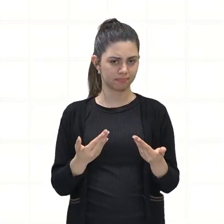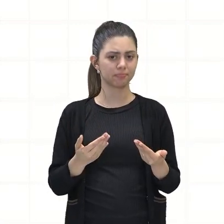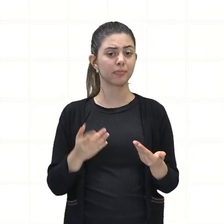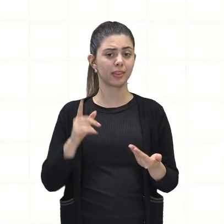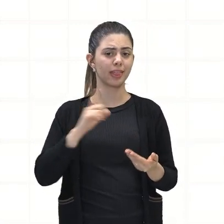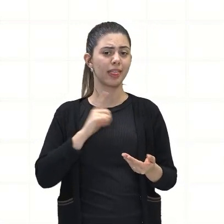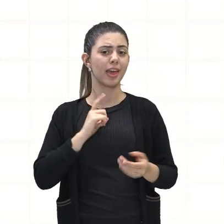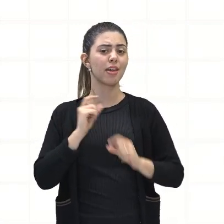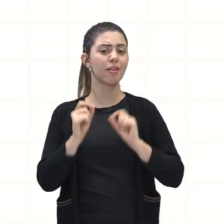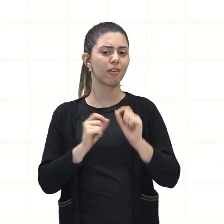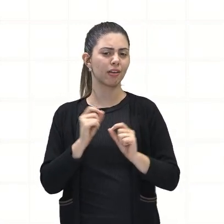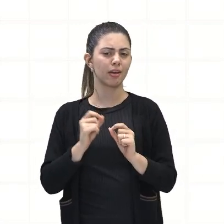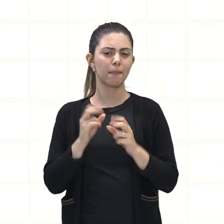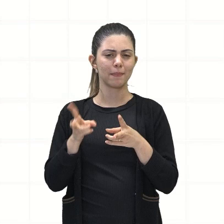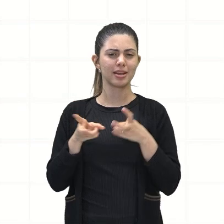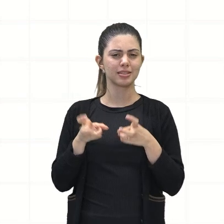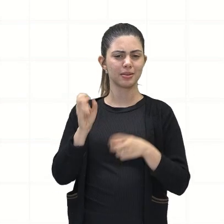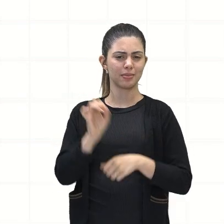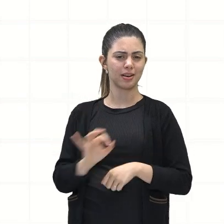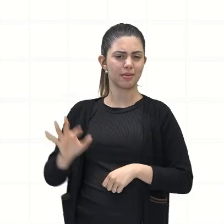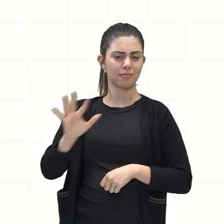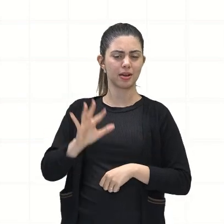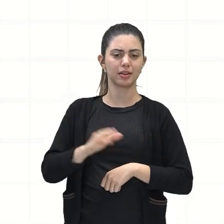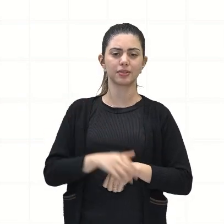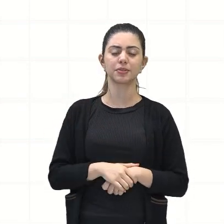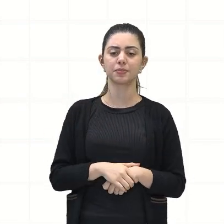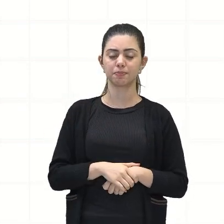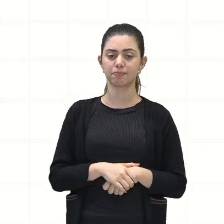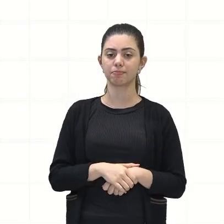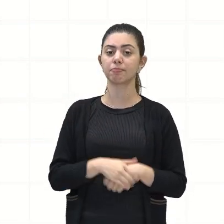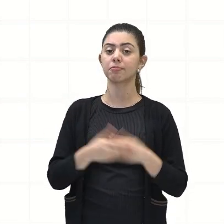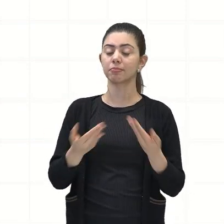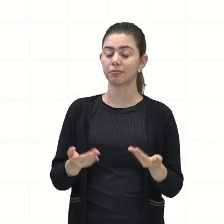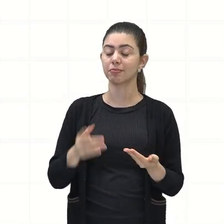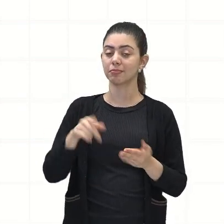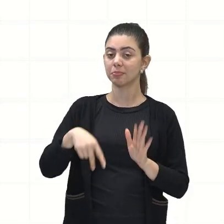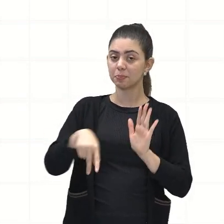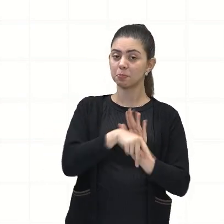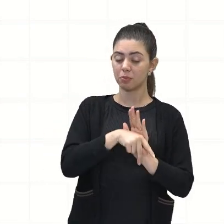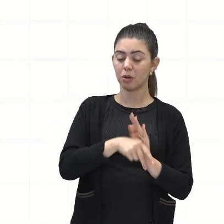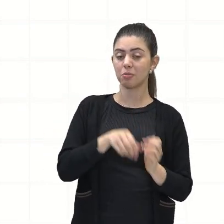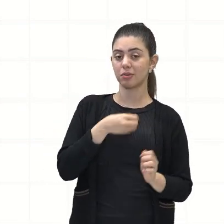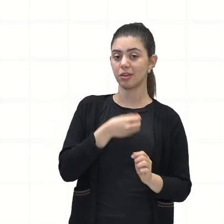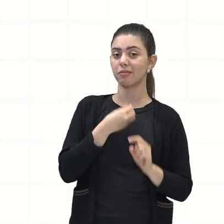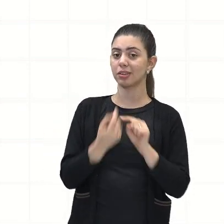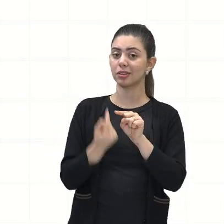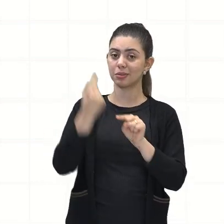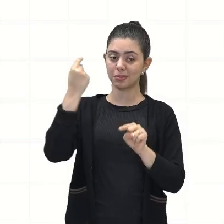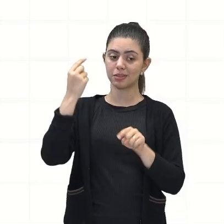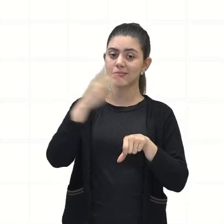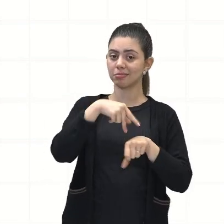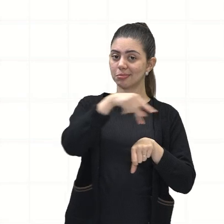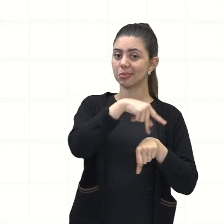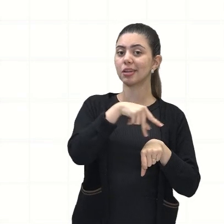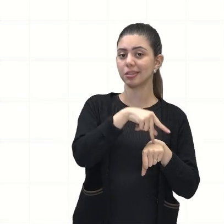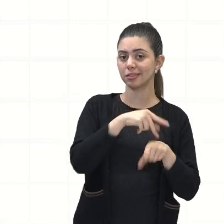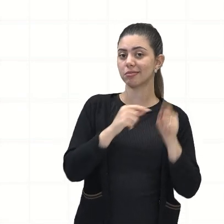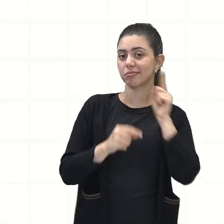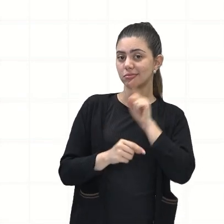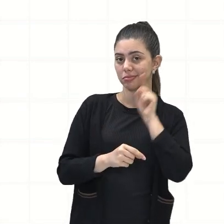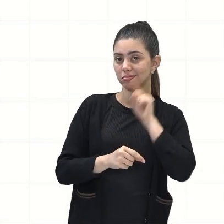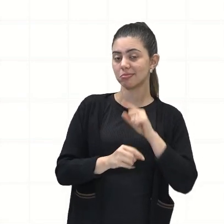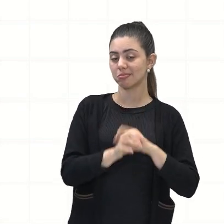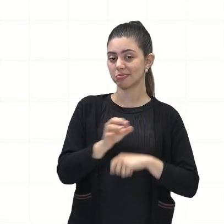com um contexto vivido pelo país, né? Pelos